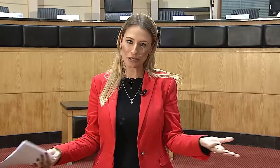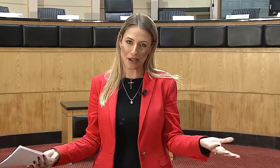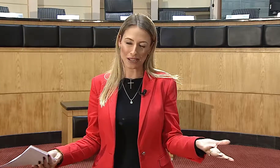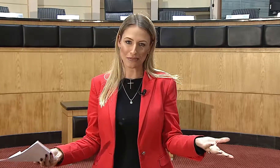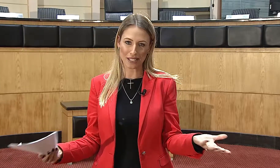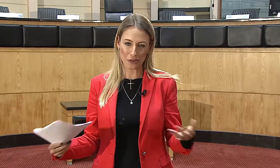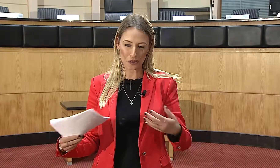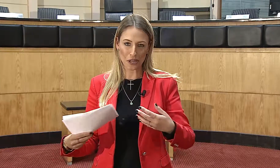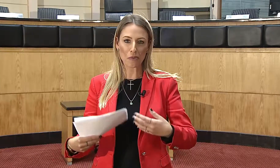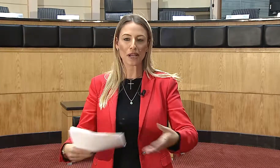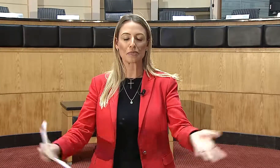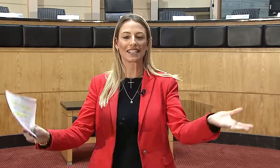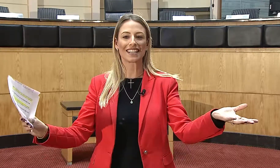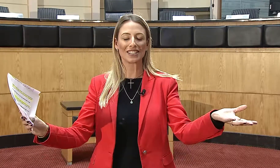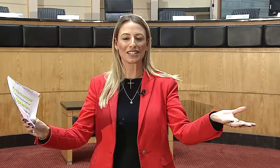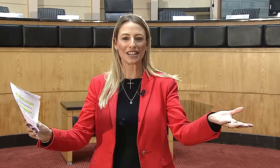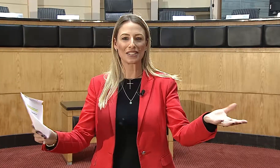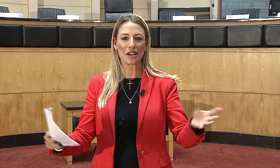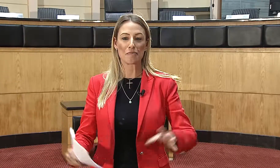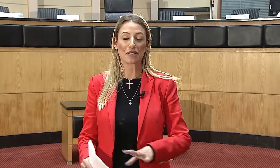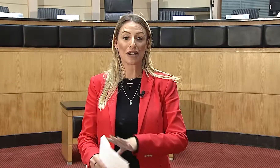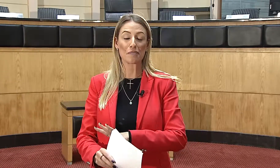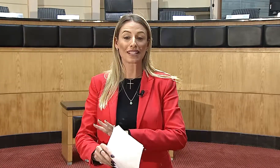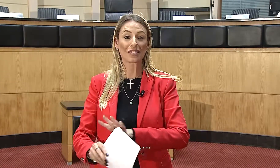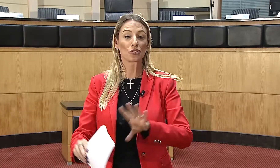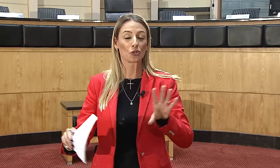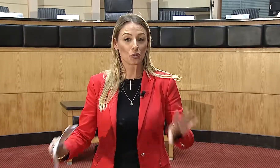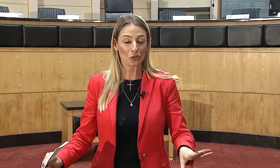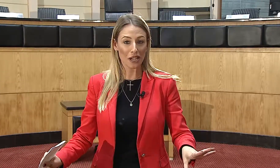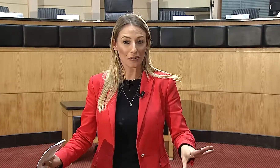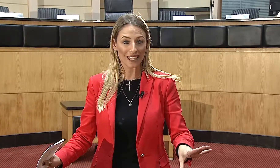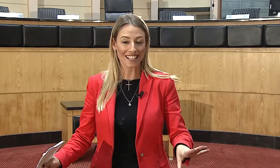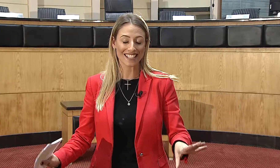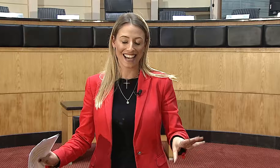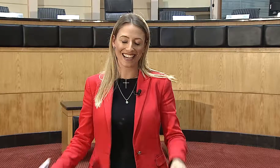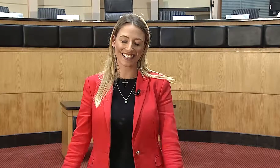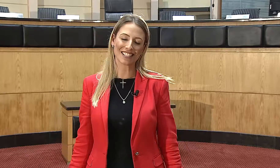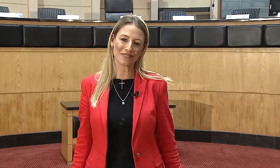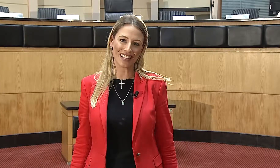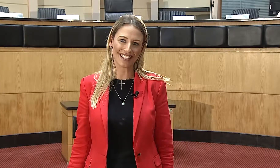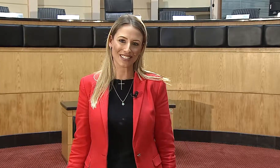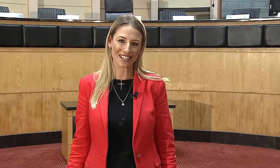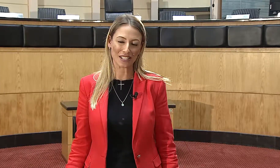e a gente espera que vocês continuem acompanhando bastante a gente para ficar por dentro de tudo o que acontece